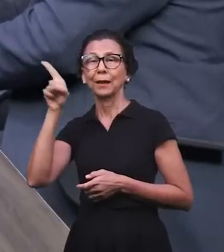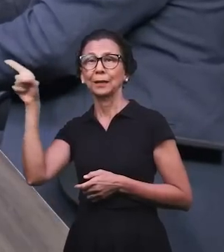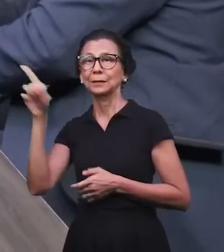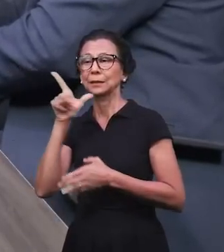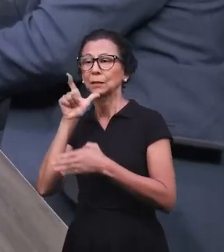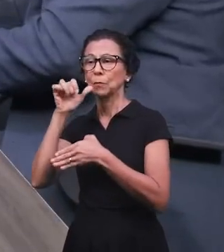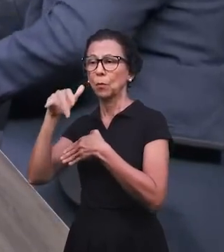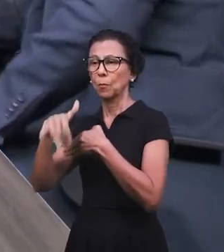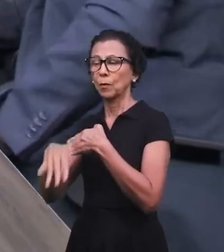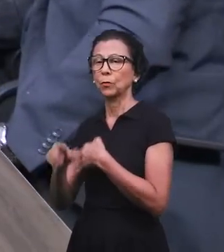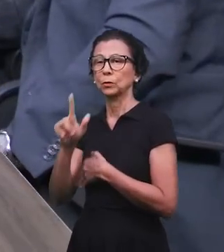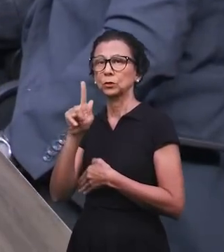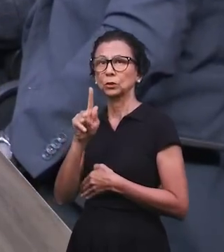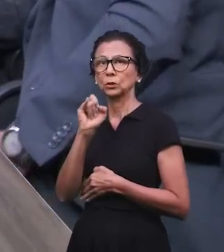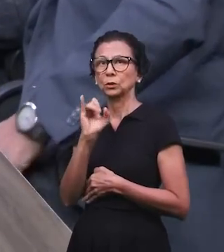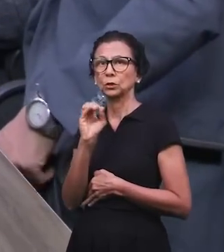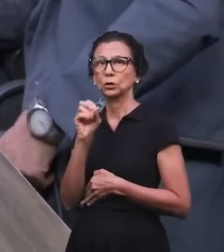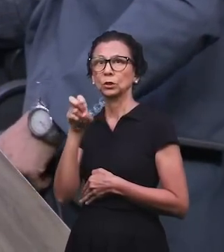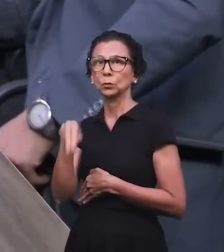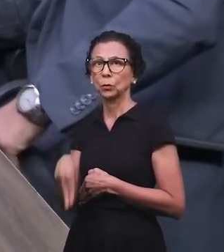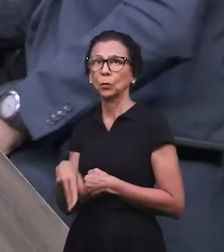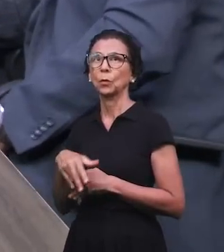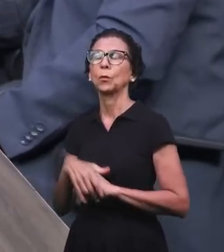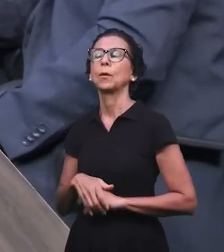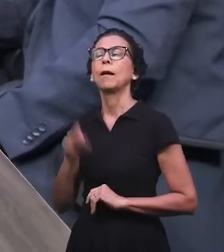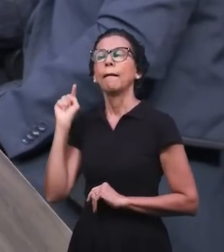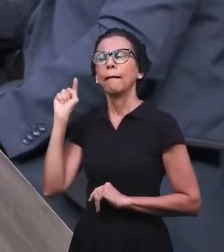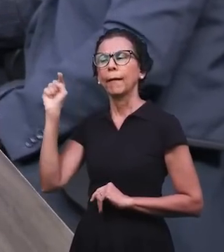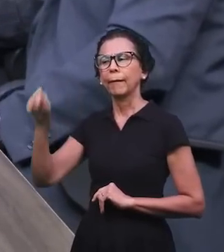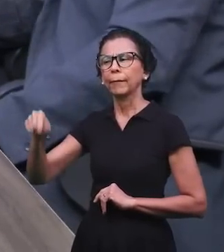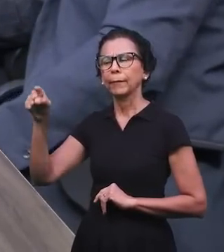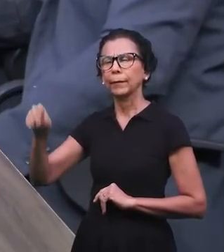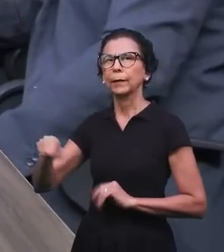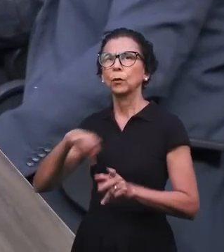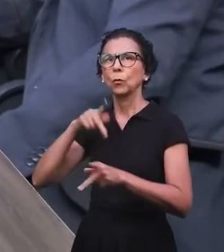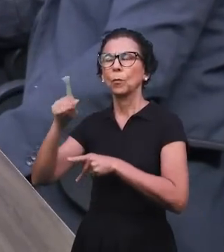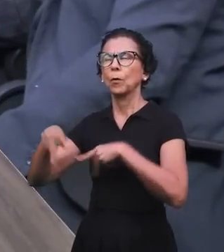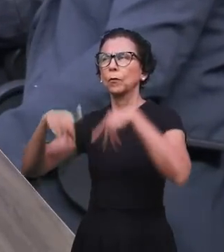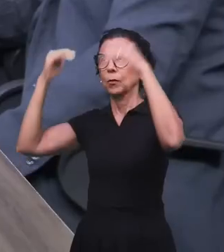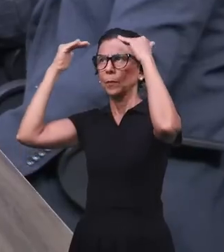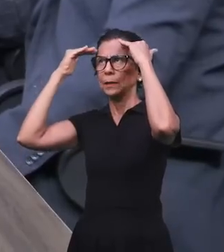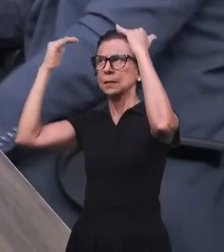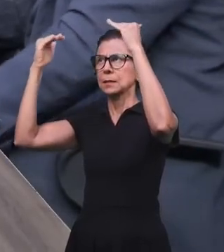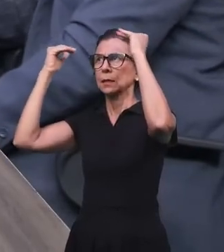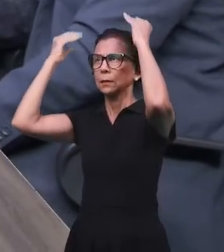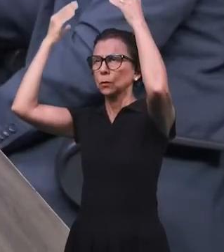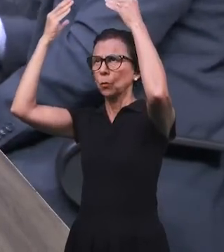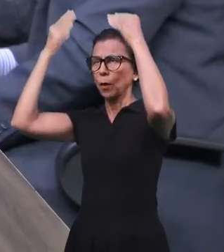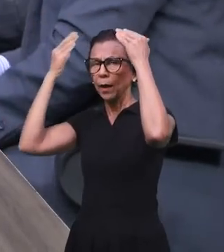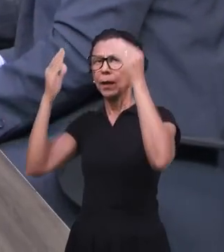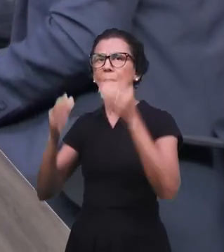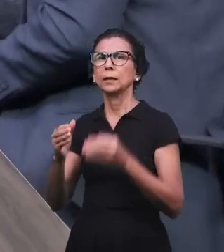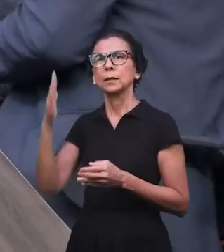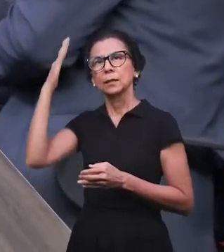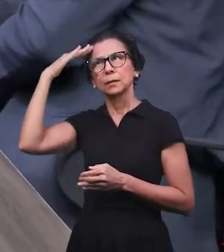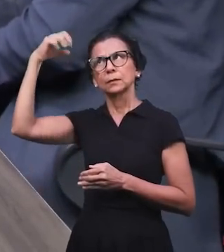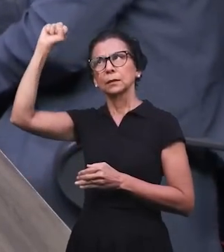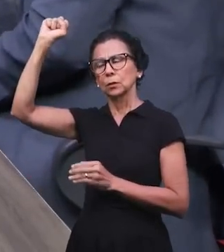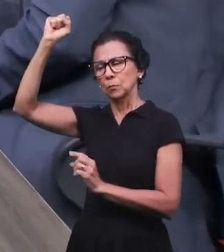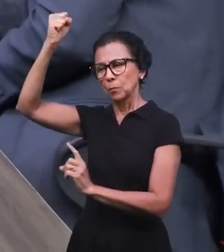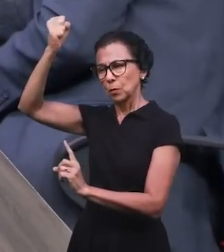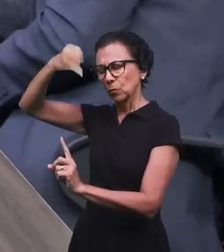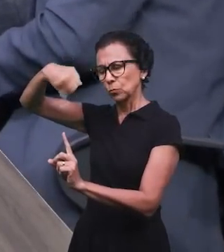o povo estava obedecendo à voz do rei, onde Glória Salomão estava sendo ungido e onde estava se ouvindo vivo o rei Salomão. E o som